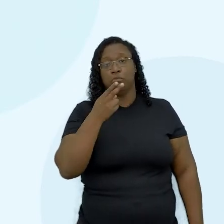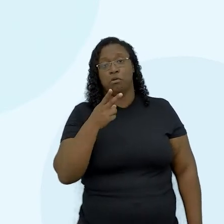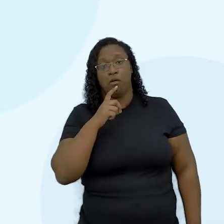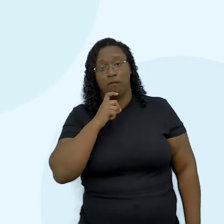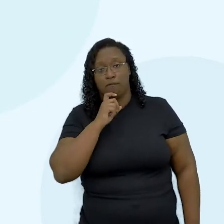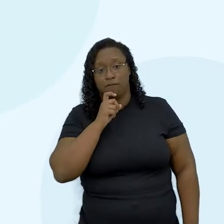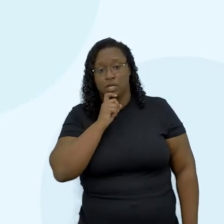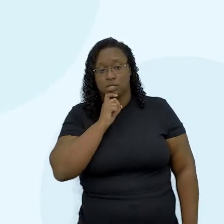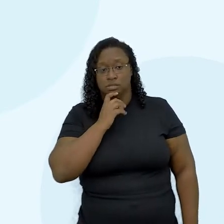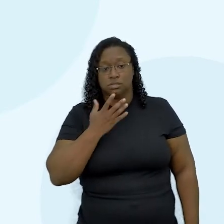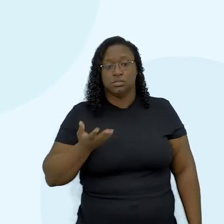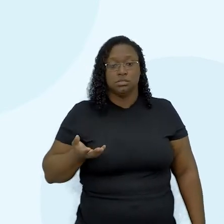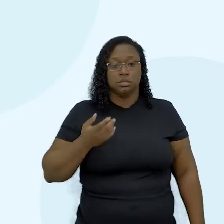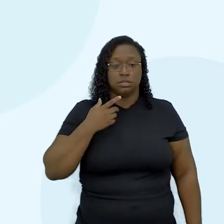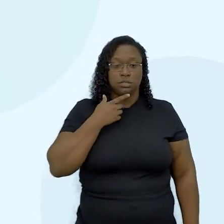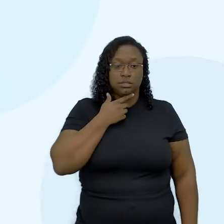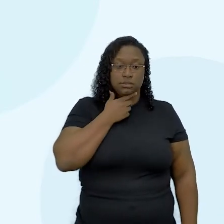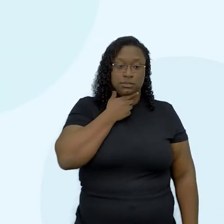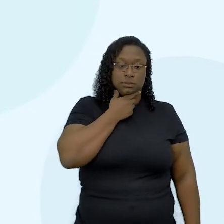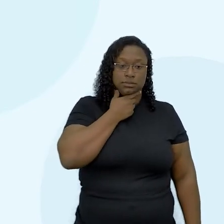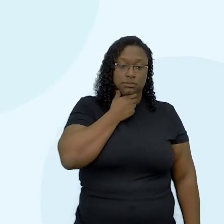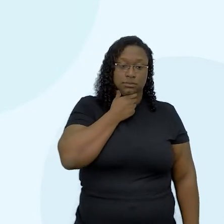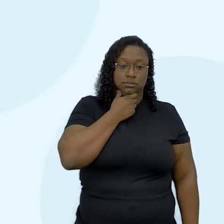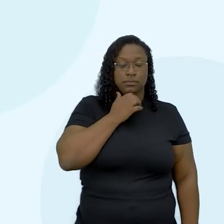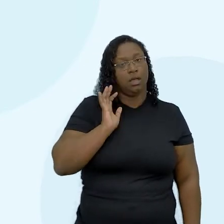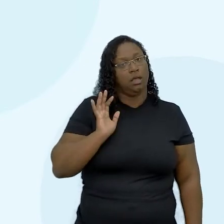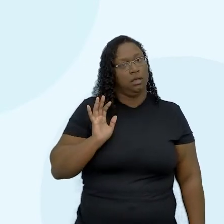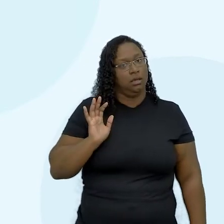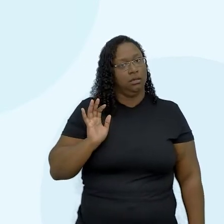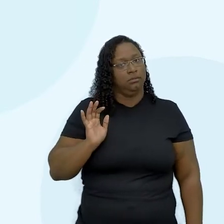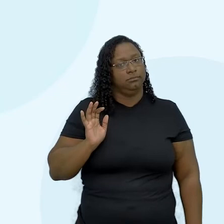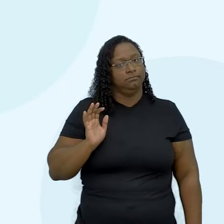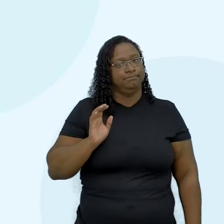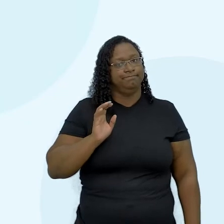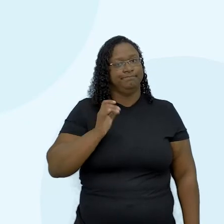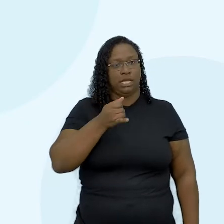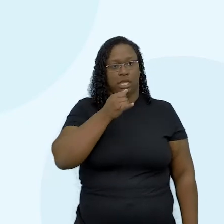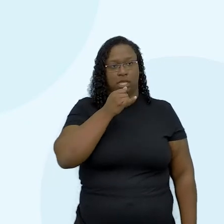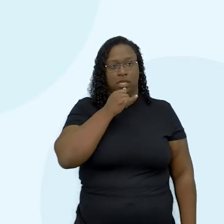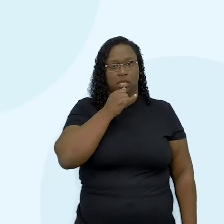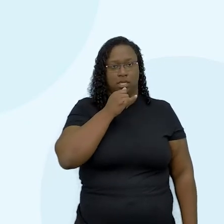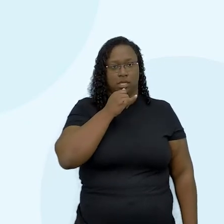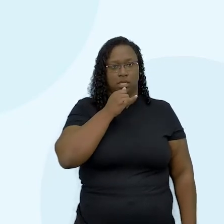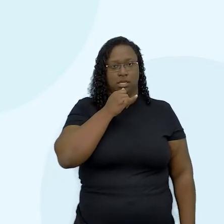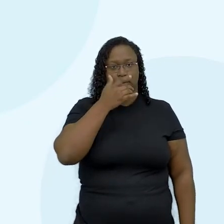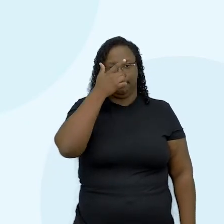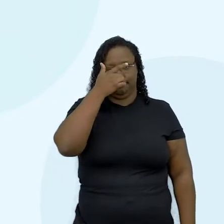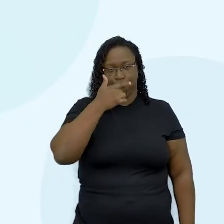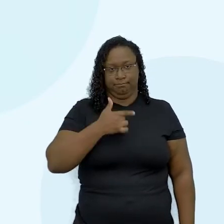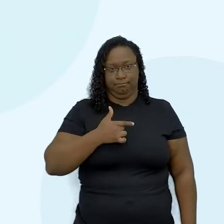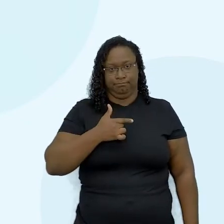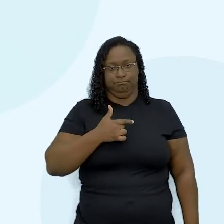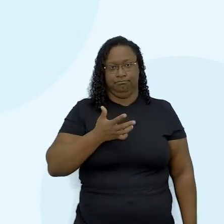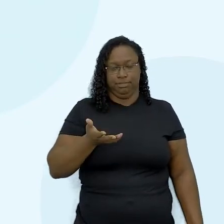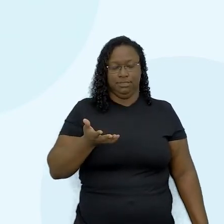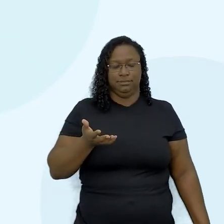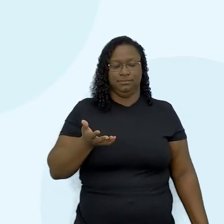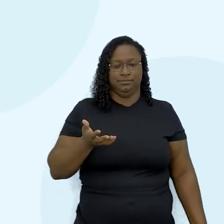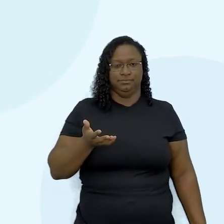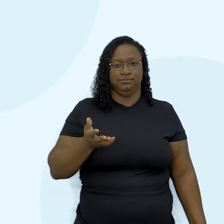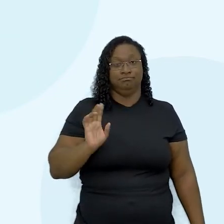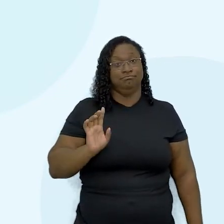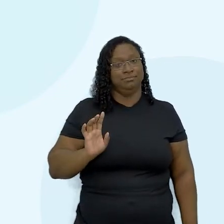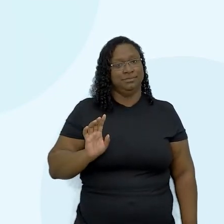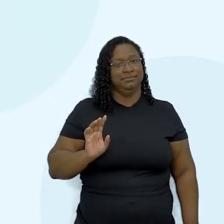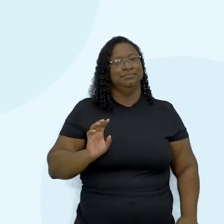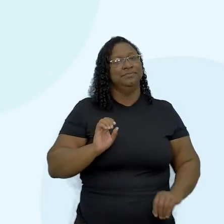pela letra, pelo verde? Então, eu não quero dar mau exemplo para os estudantes, mas eu acho que tem pegadinha, né? Então, eu já vou dizer que